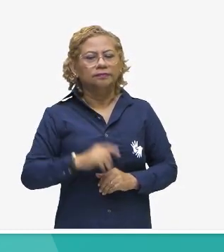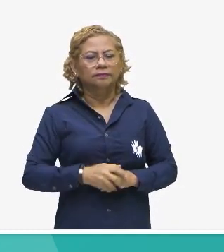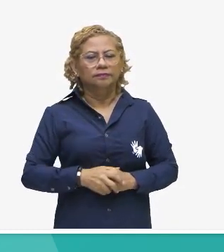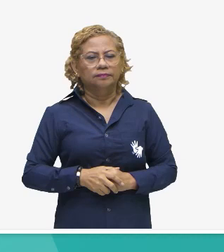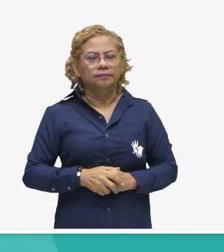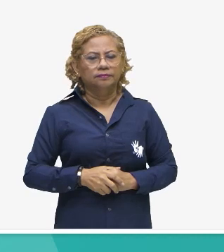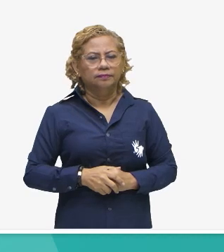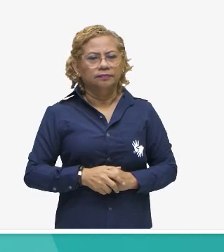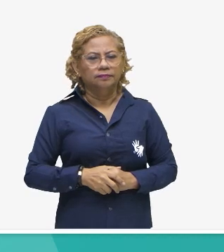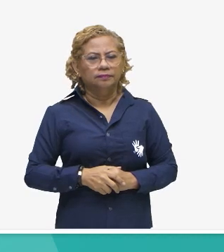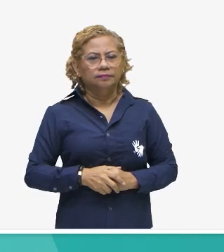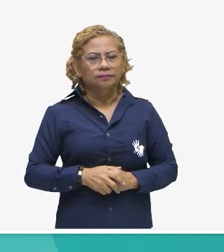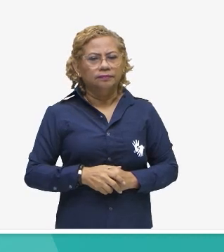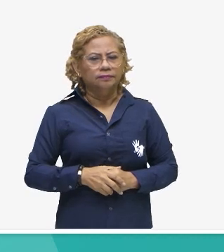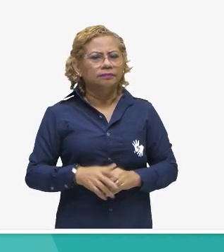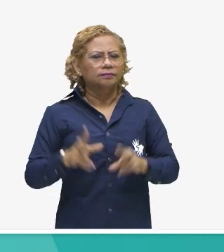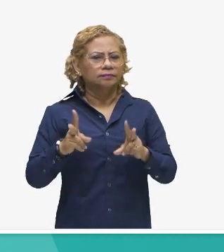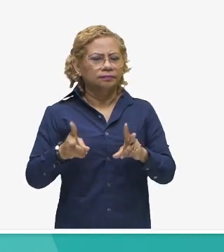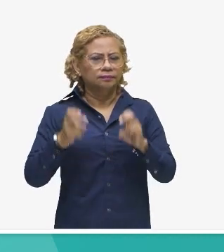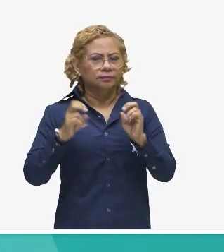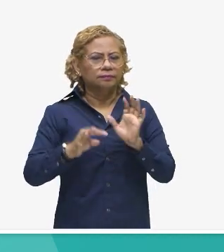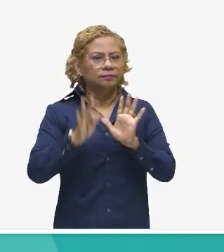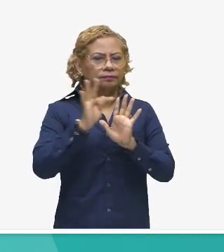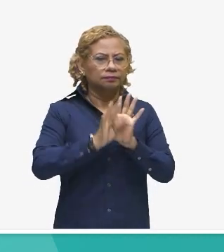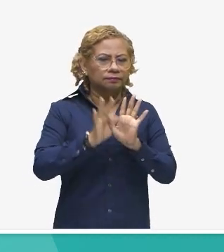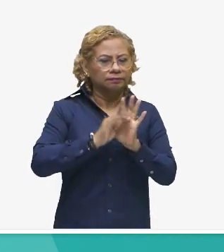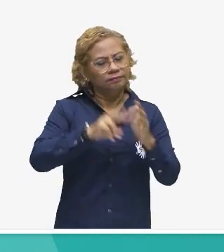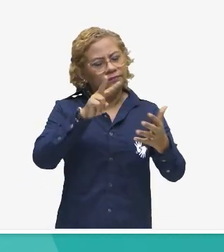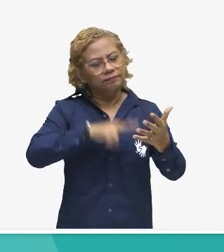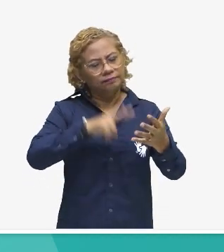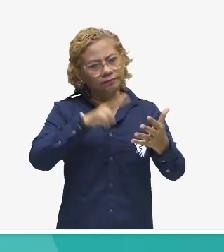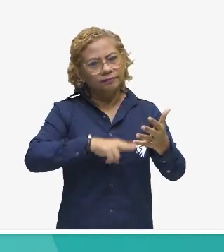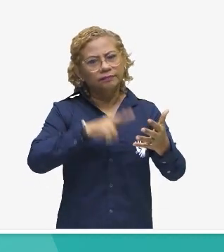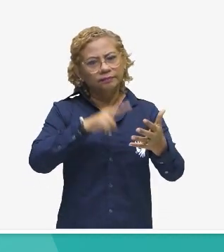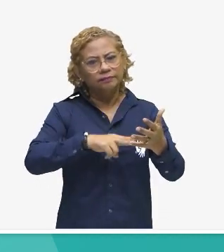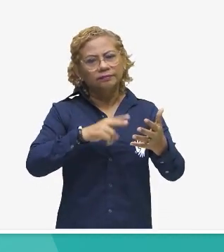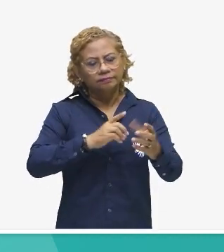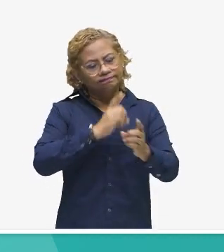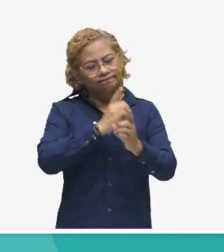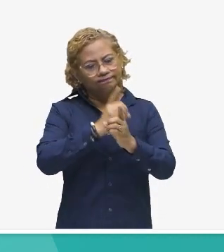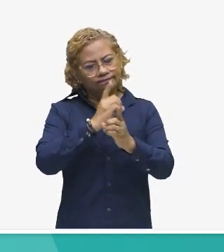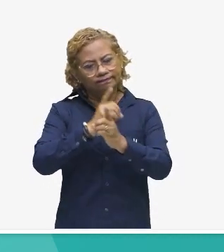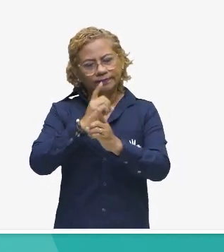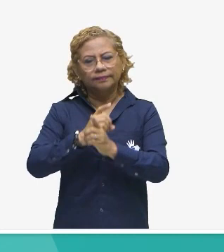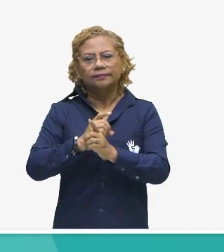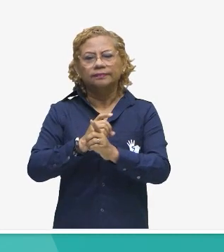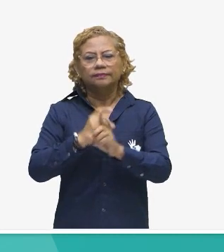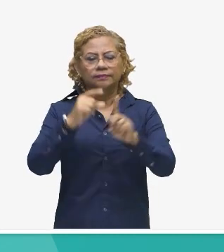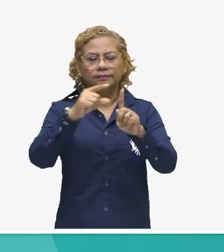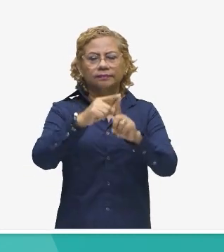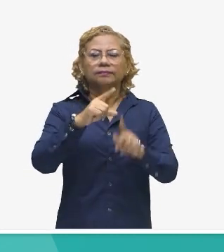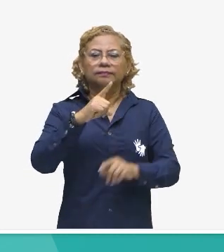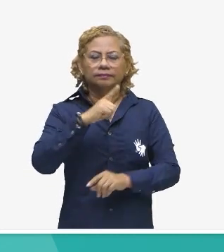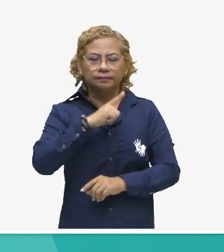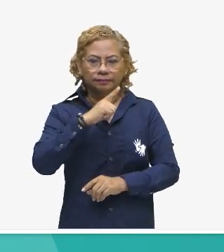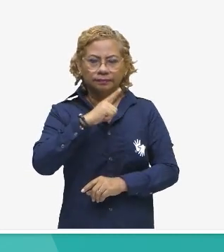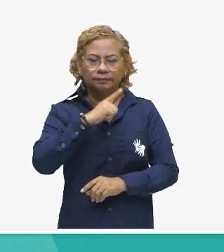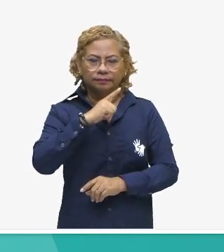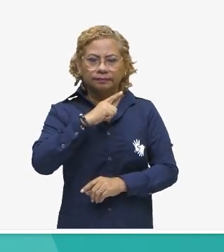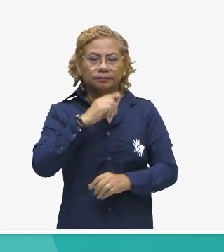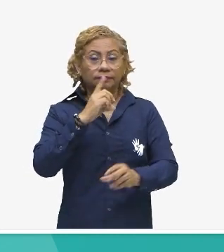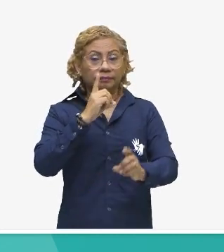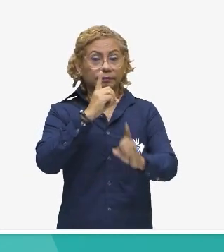se desenrolam e nós iremos saber em que tempo, né, se encontra a ação,